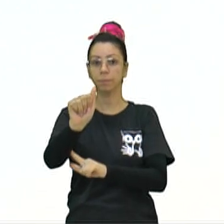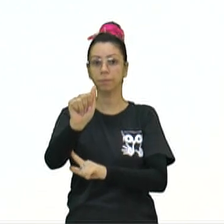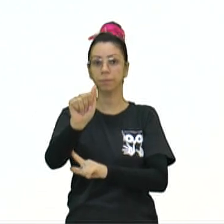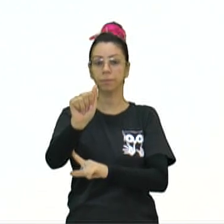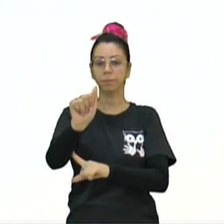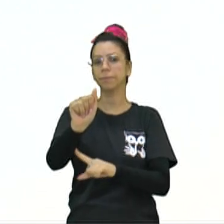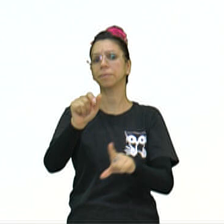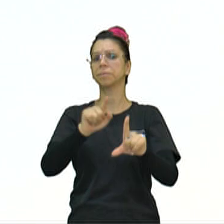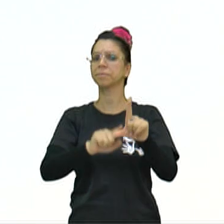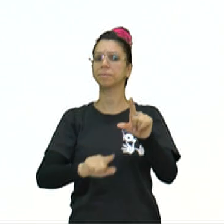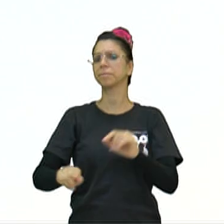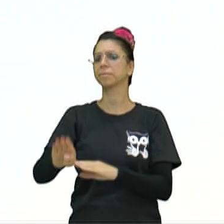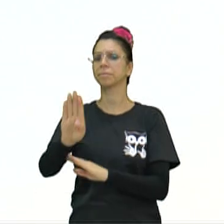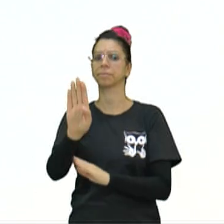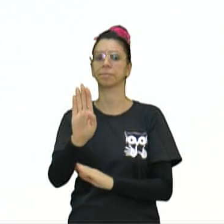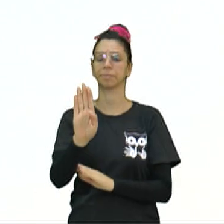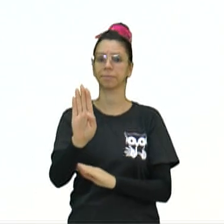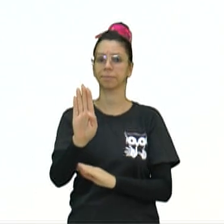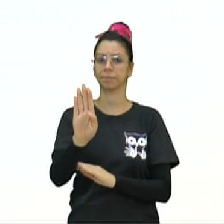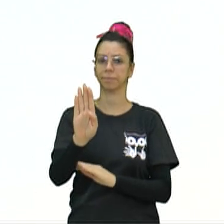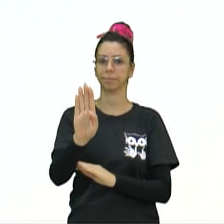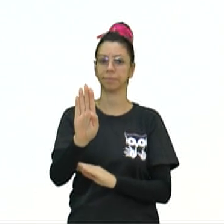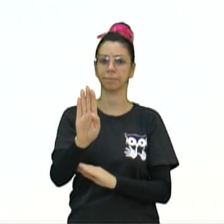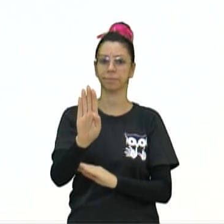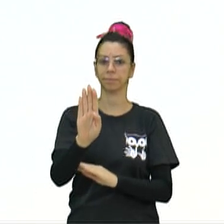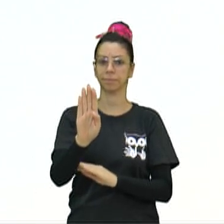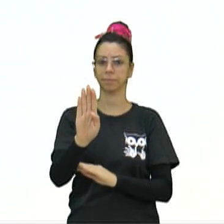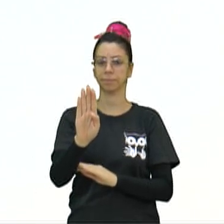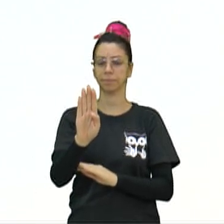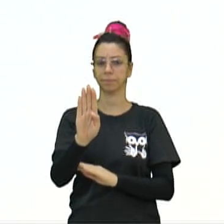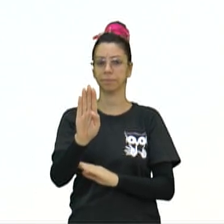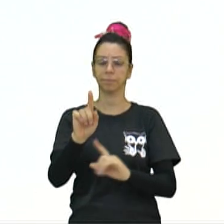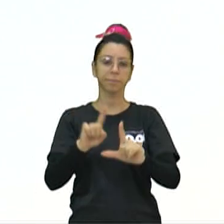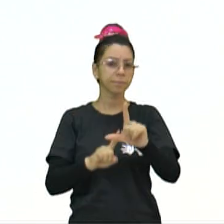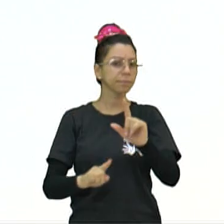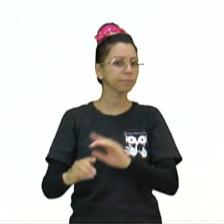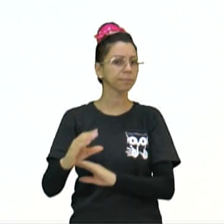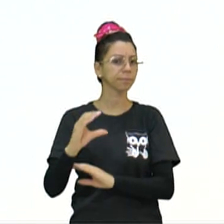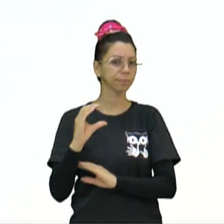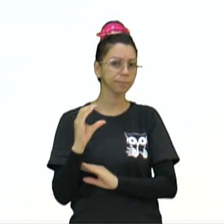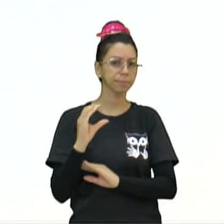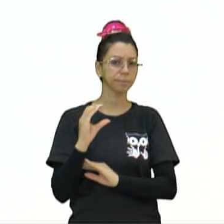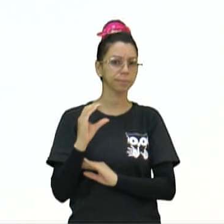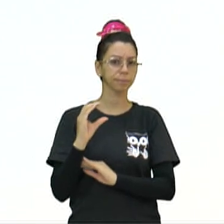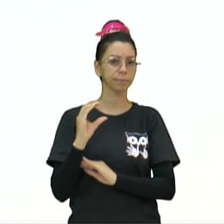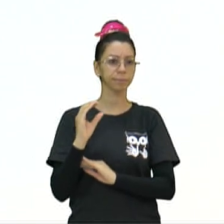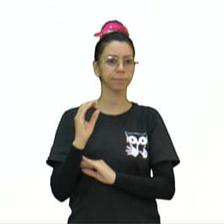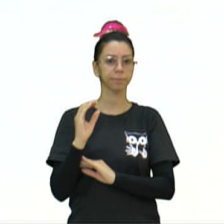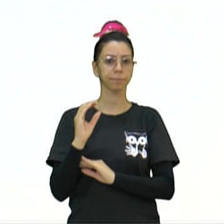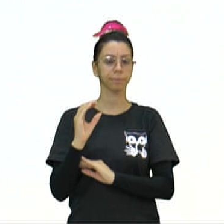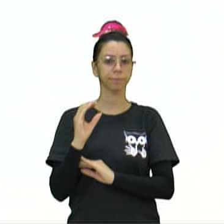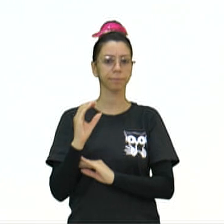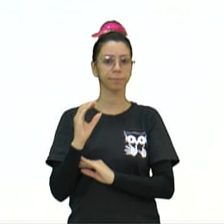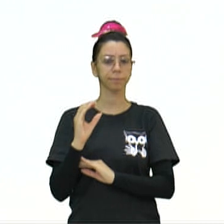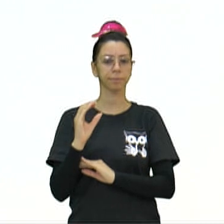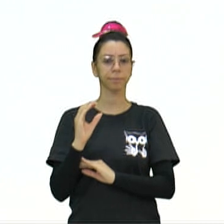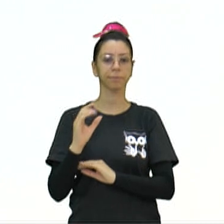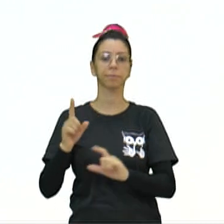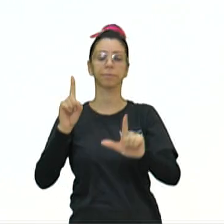B, flexões, roscas e elevações. Letra C, abdominais, flexões